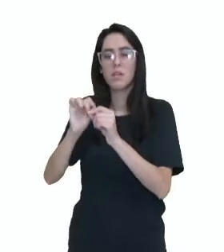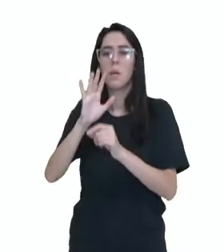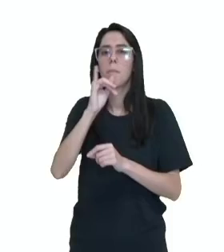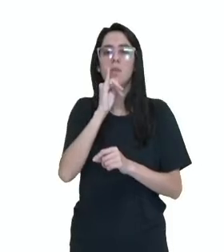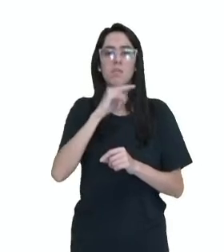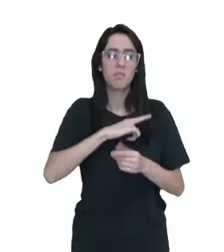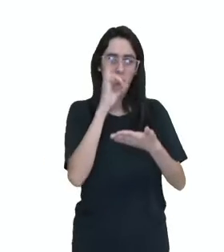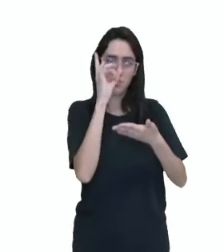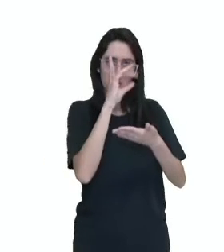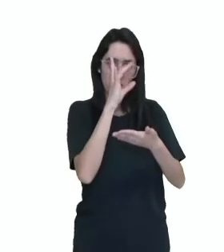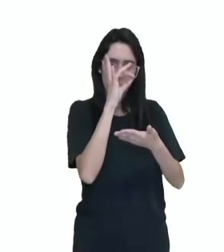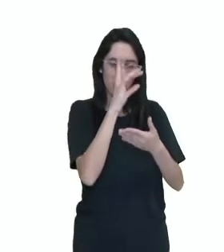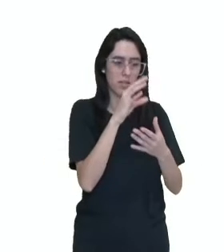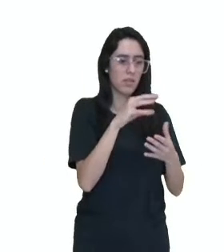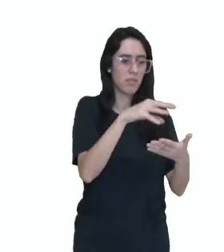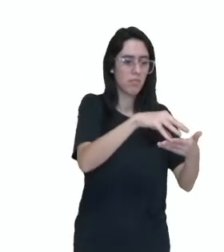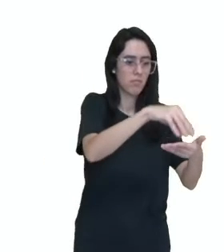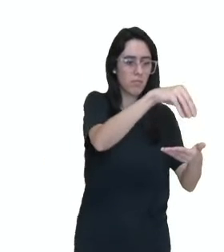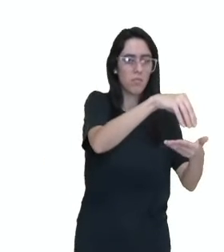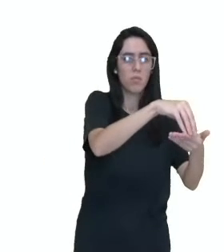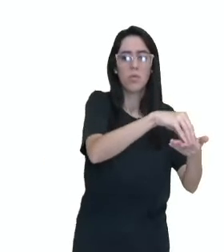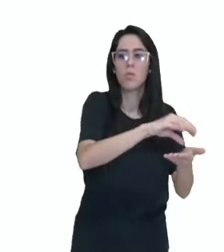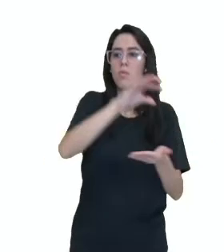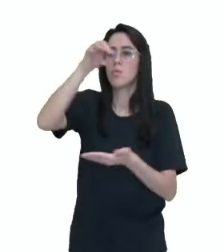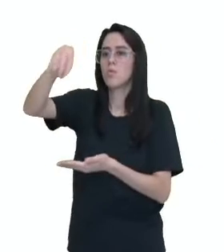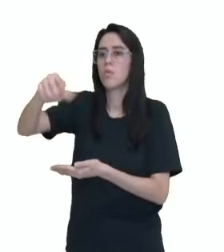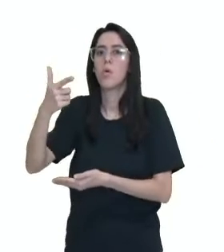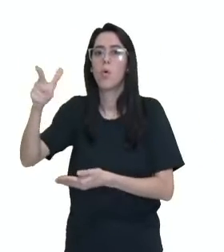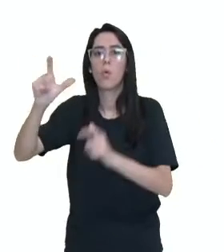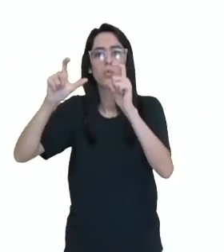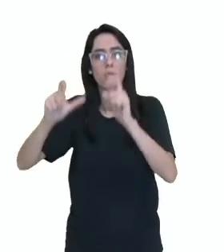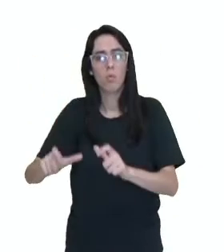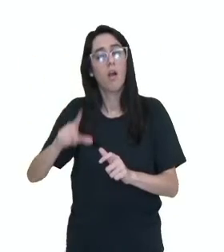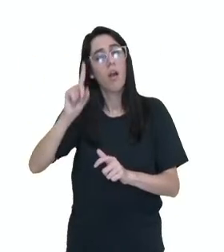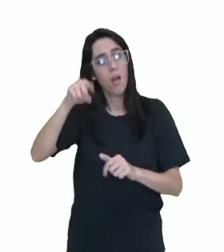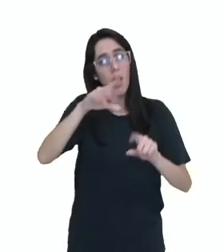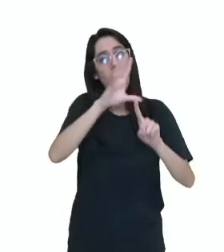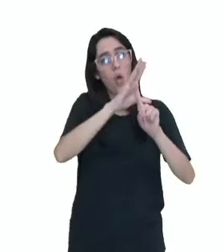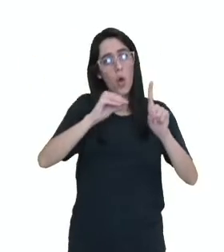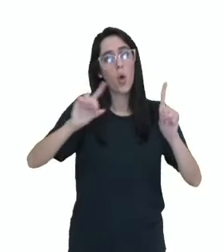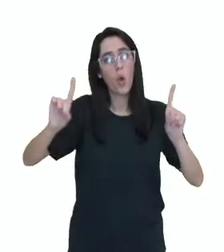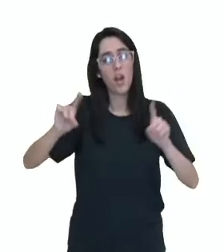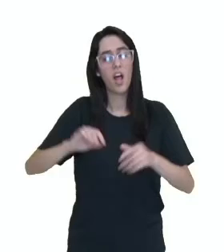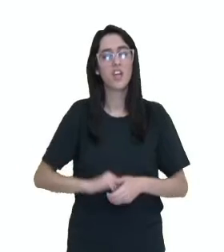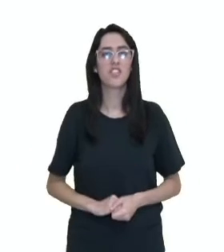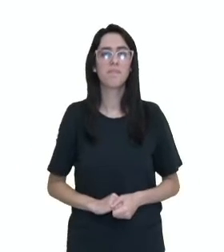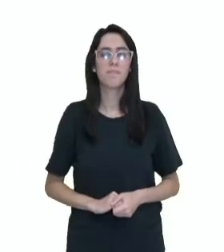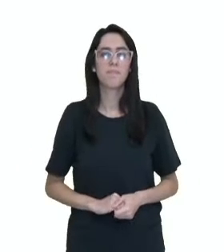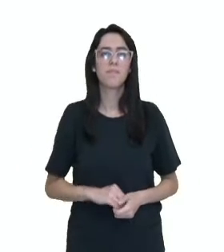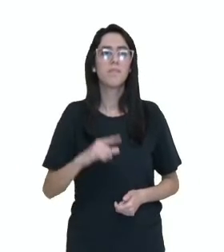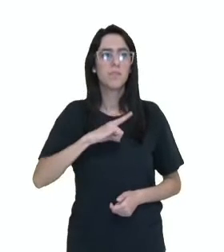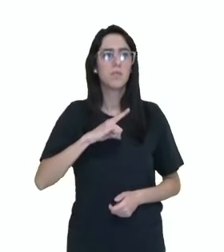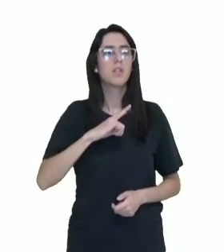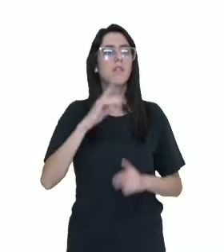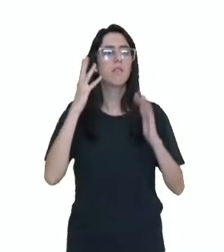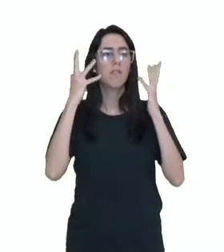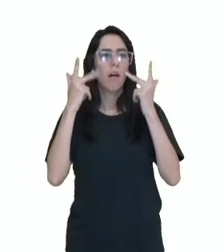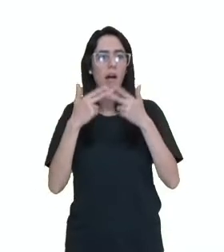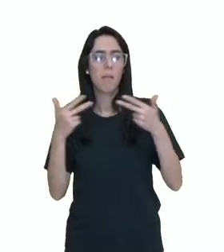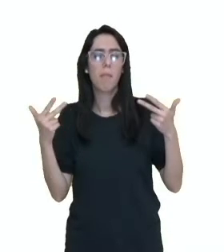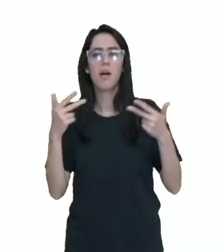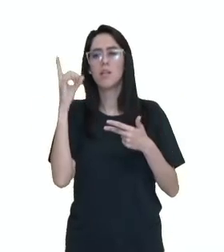de uma planta e planta ela em outro lugar. Você está fazendo uma clonagem, Ela é aplicada em animais, em